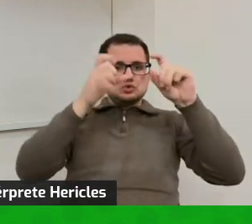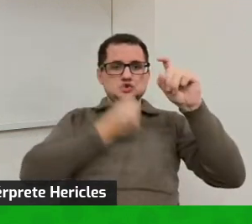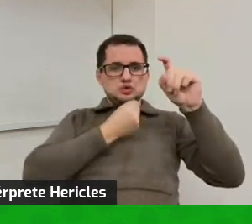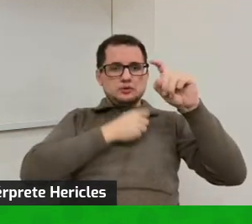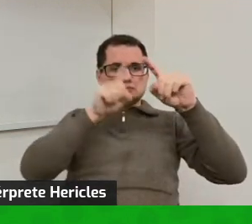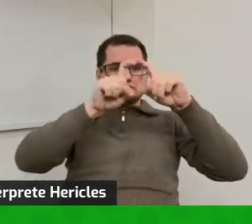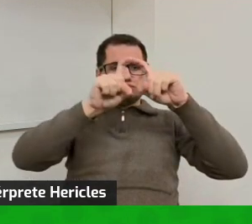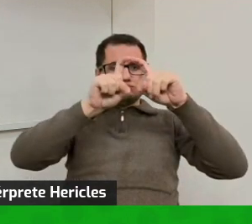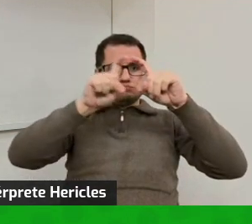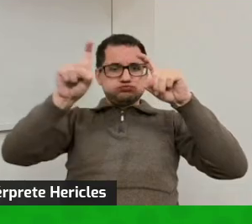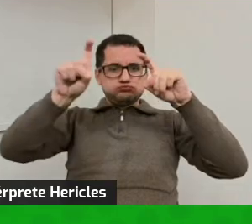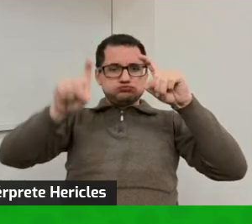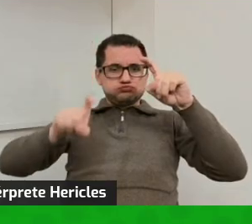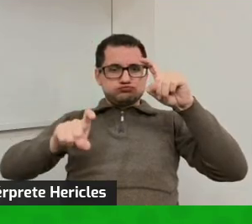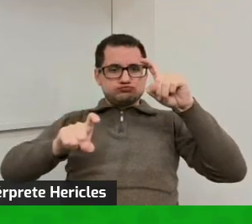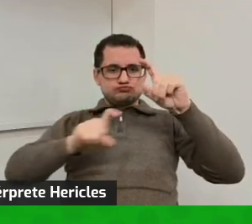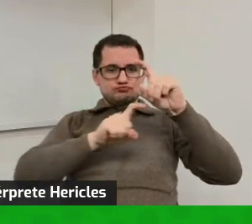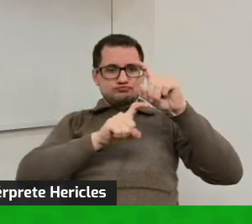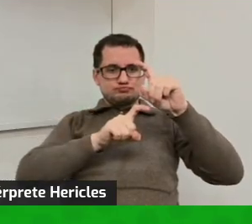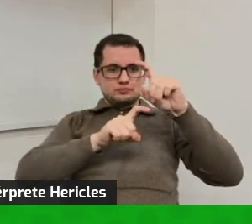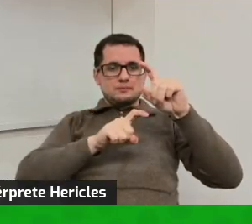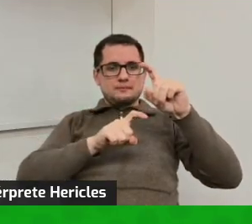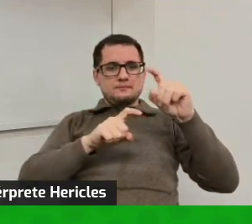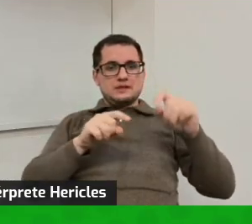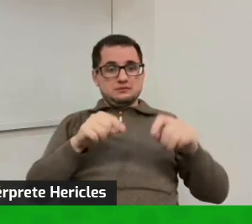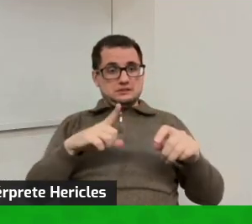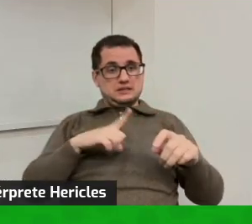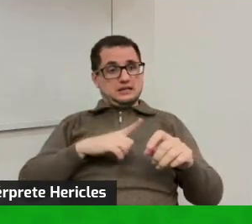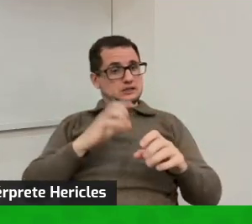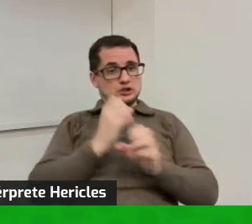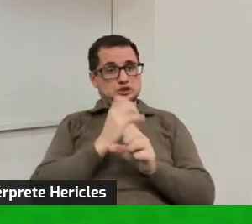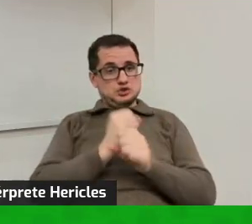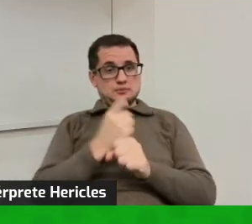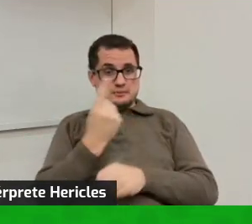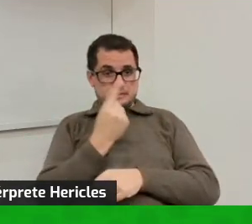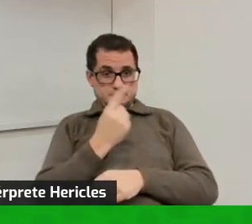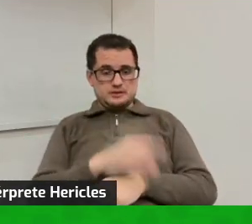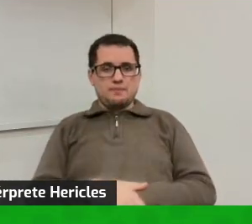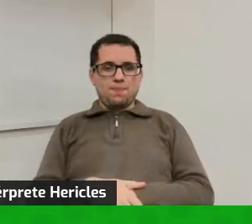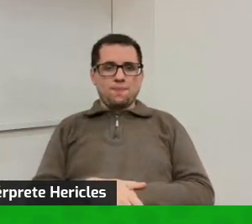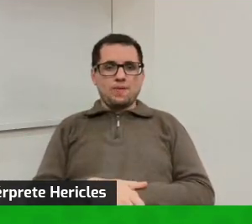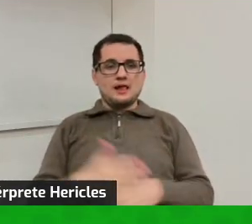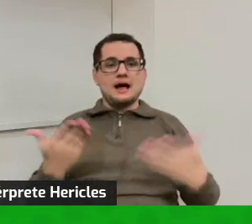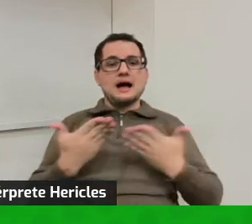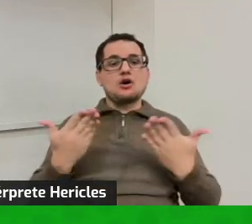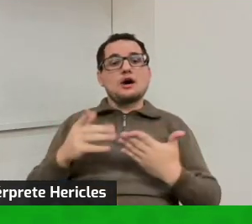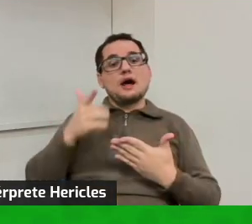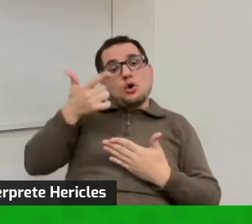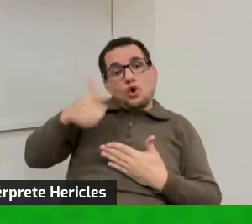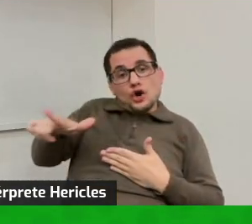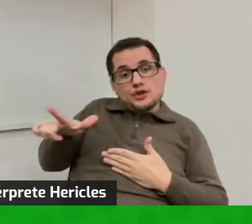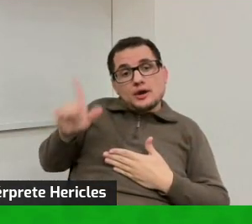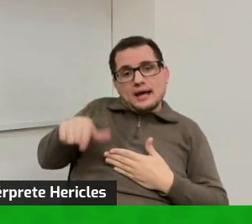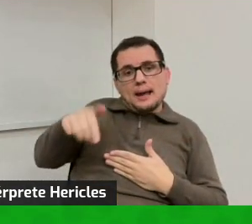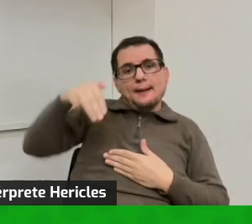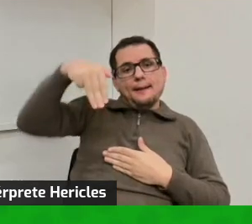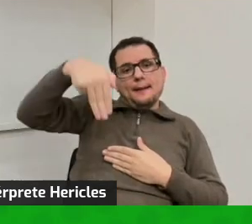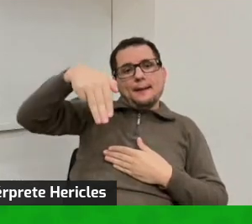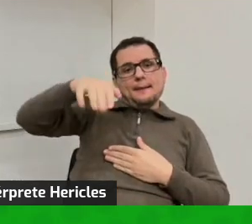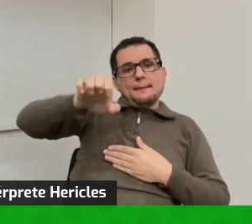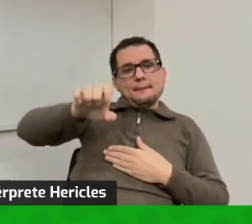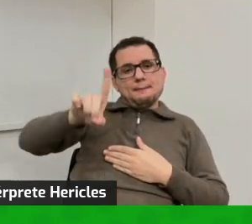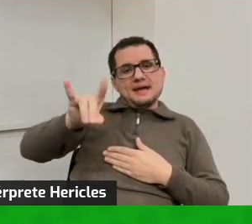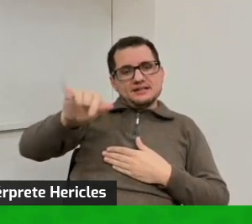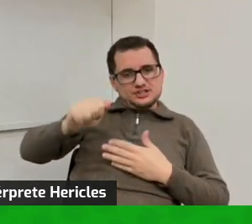primeiro exercício. Então, a soma dos valores. A média dos valores. Então, mesmo cenário